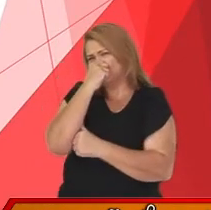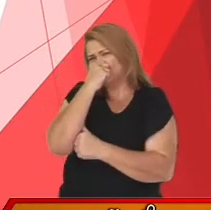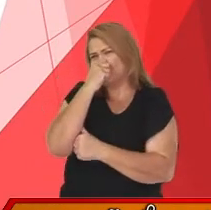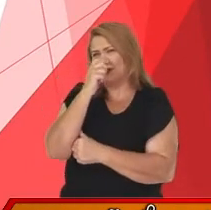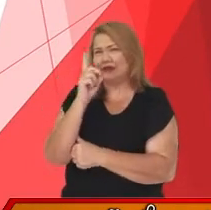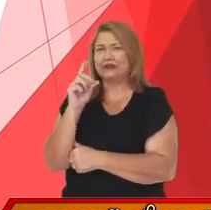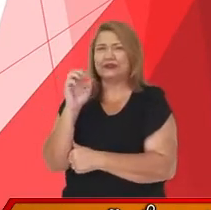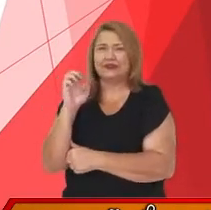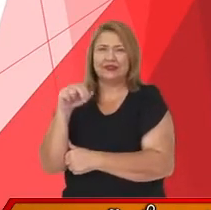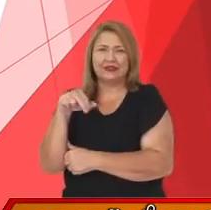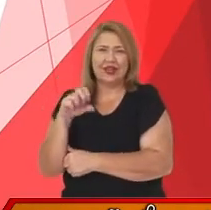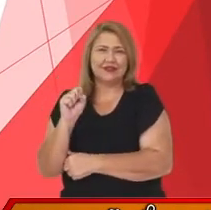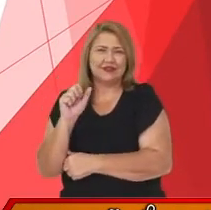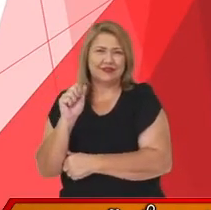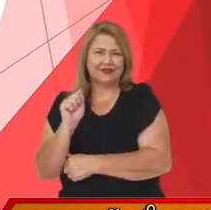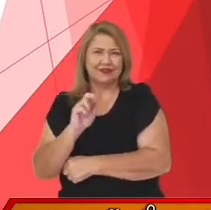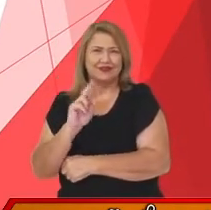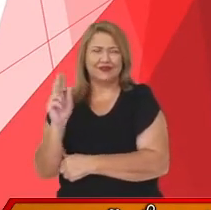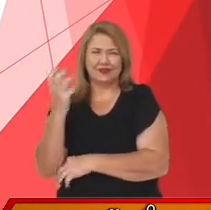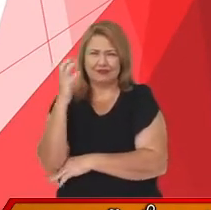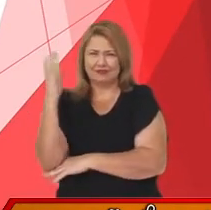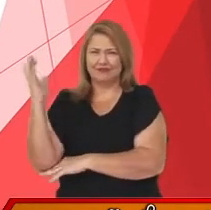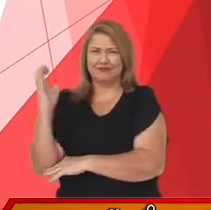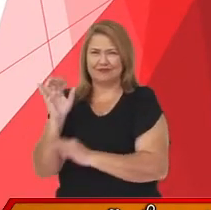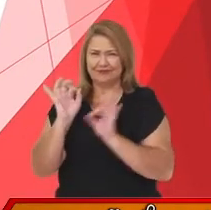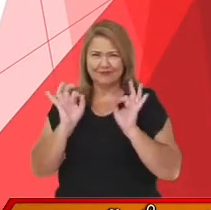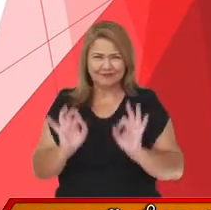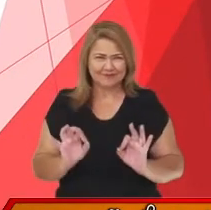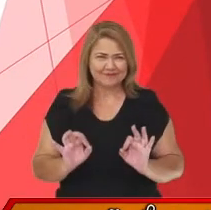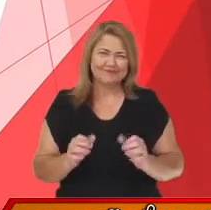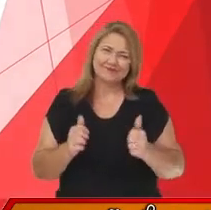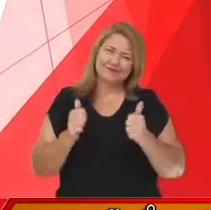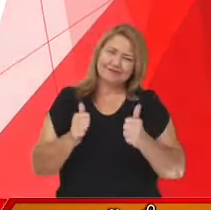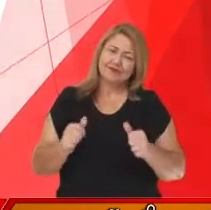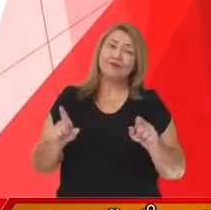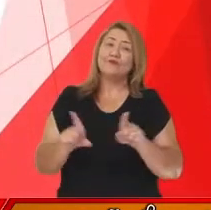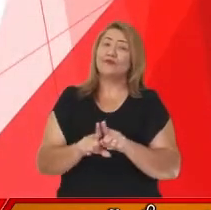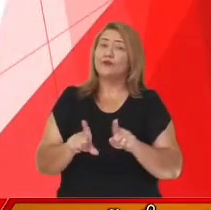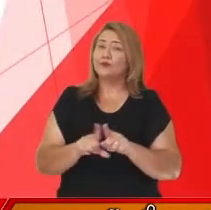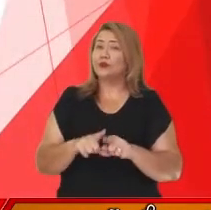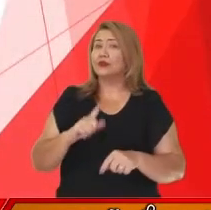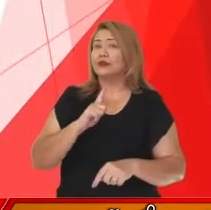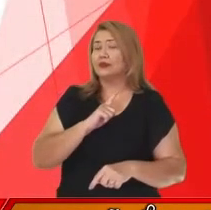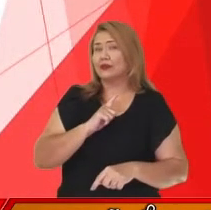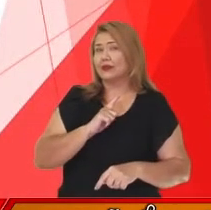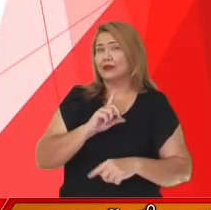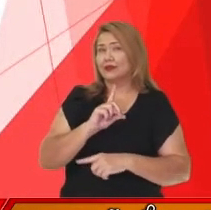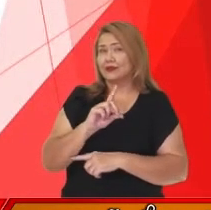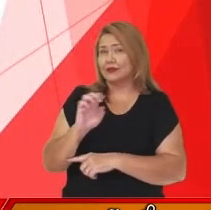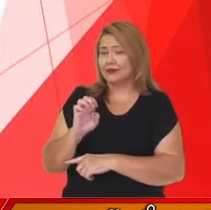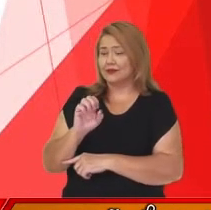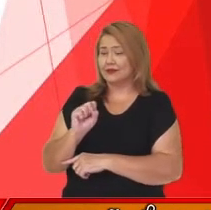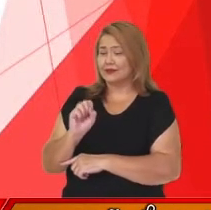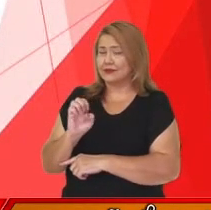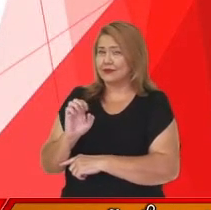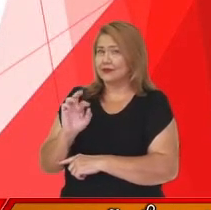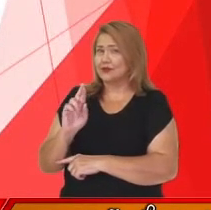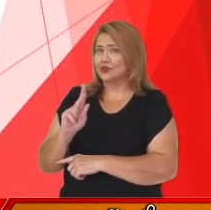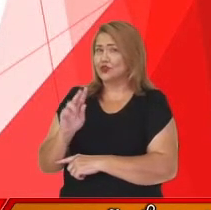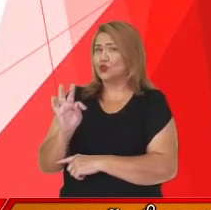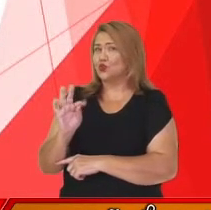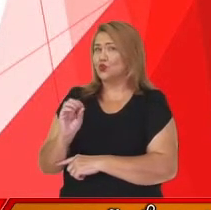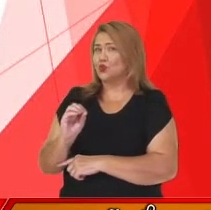de florestas mais densas certinho amigão temos também ocorrência de desertos no continente asiático